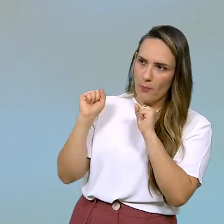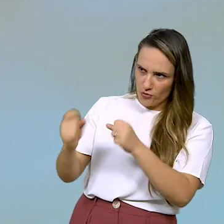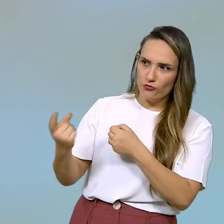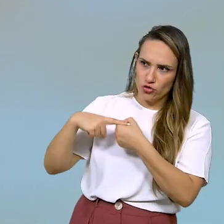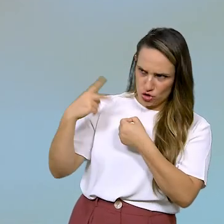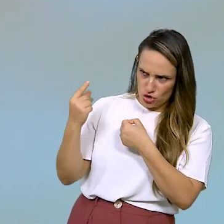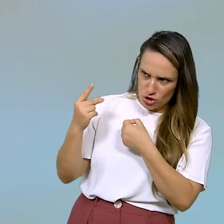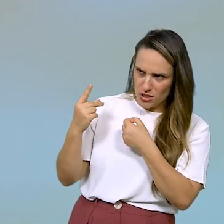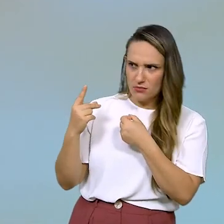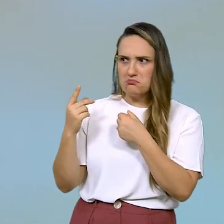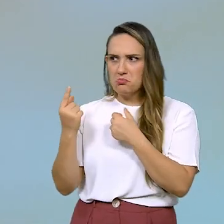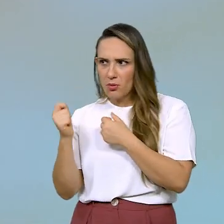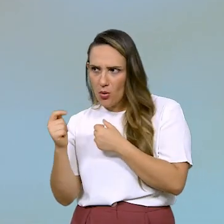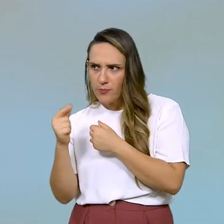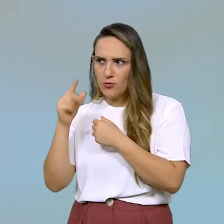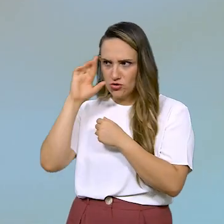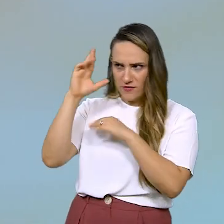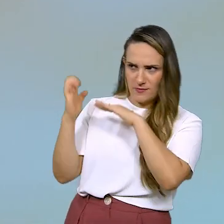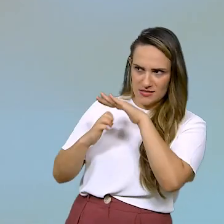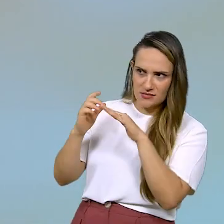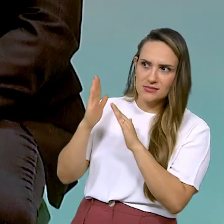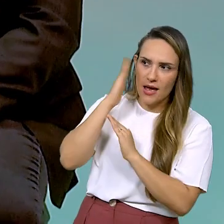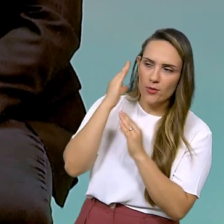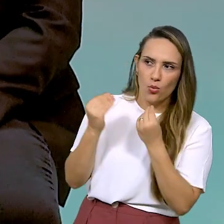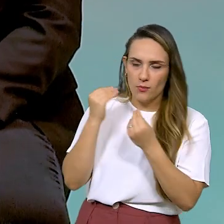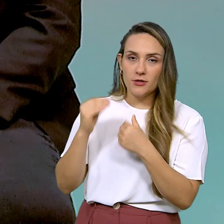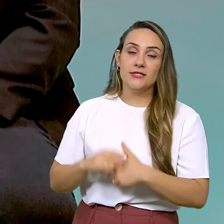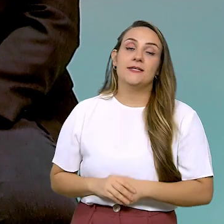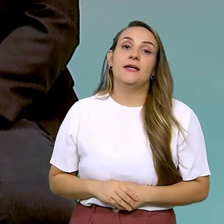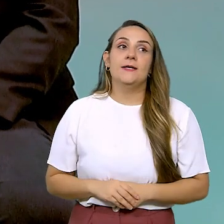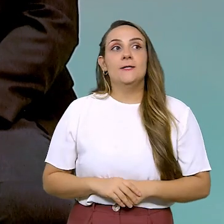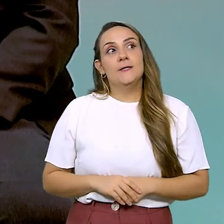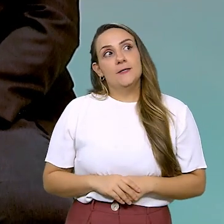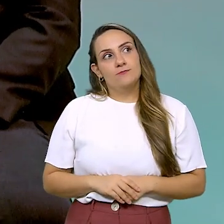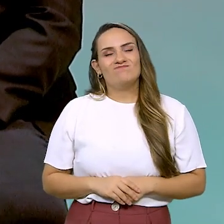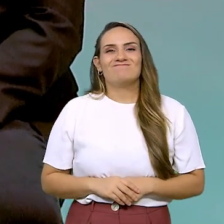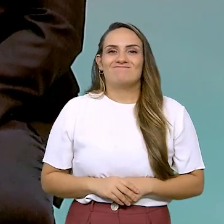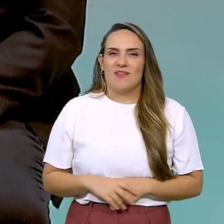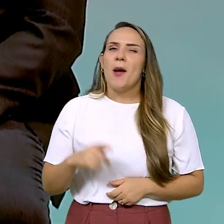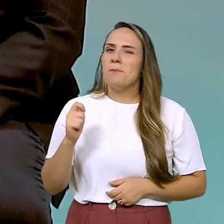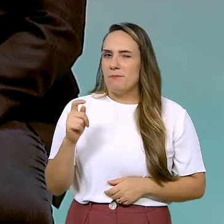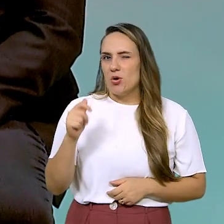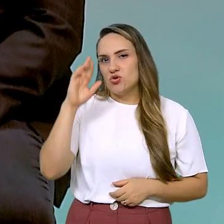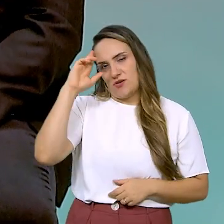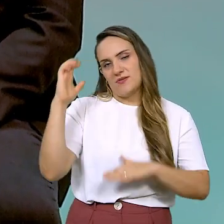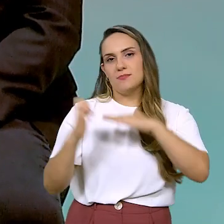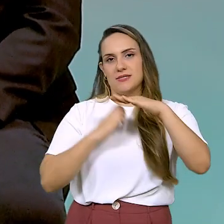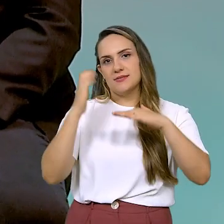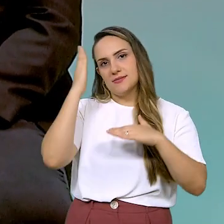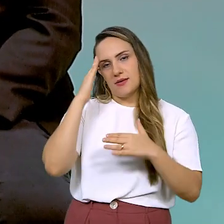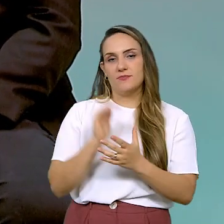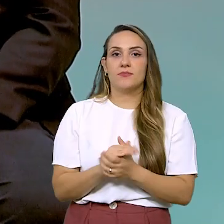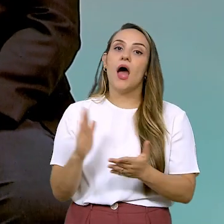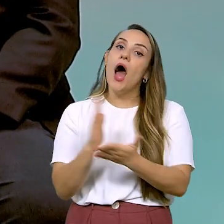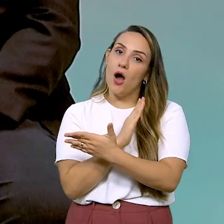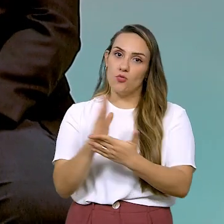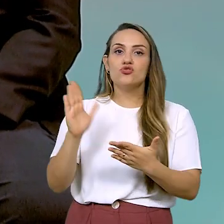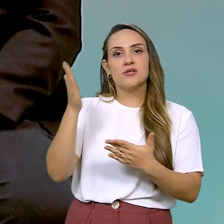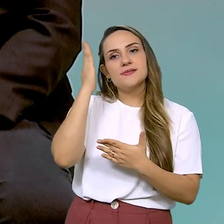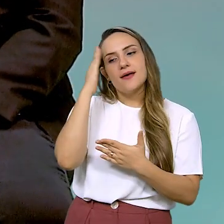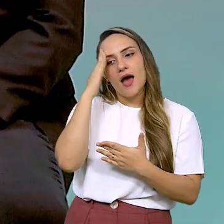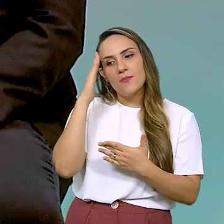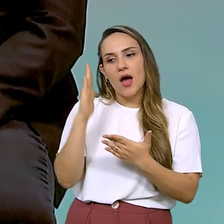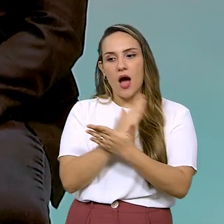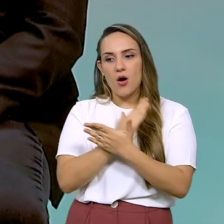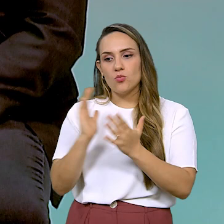seus clientes, que te procuram, eles sabem como que funciona isso? Olha, na verdade, não muito. Alguns